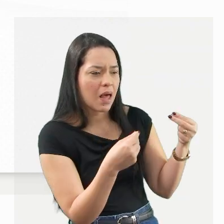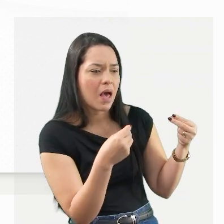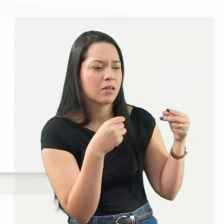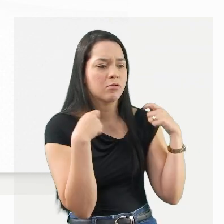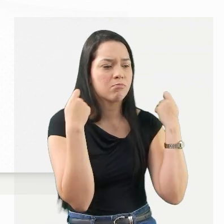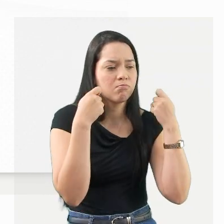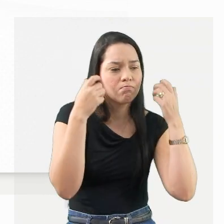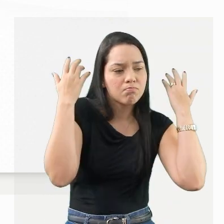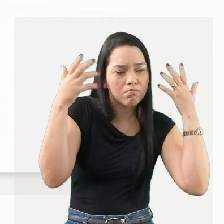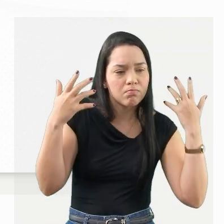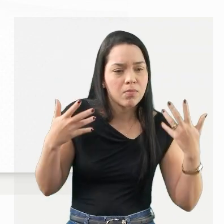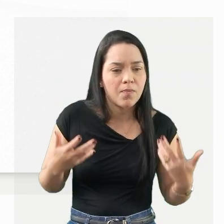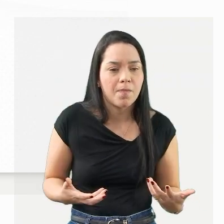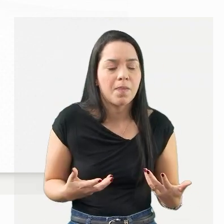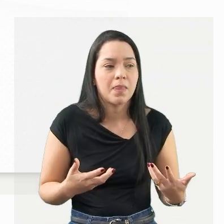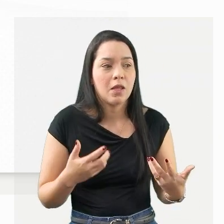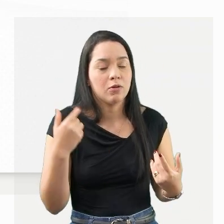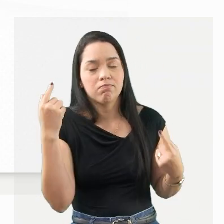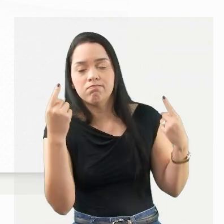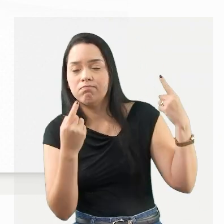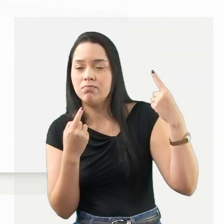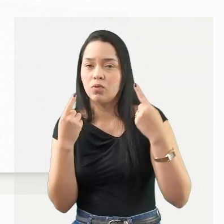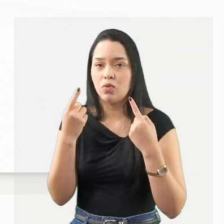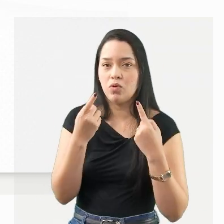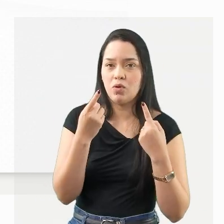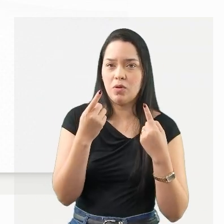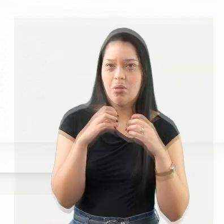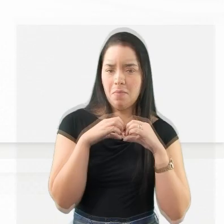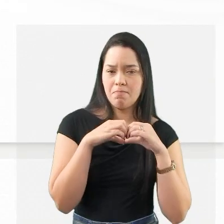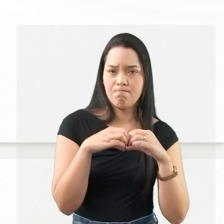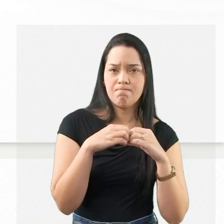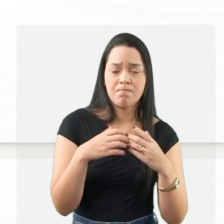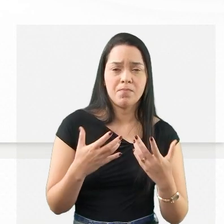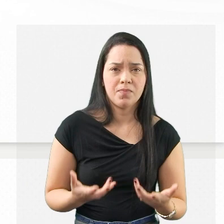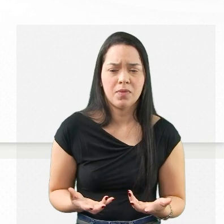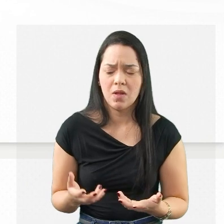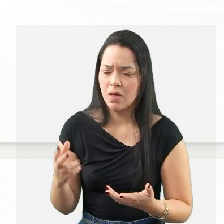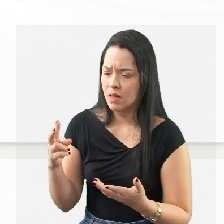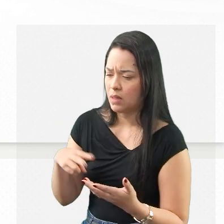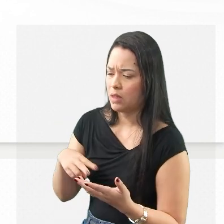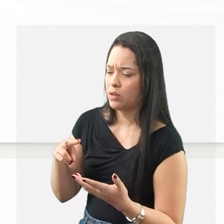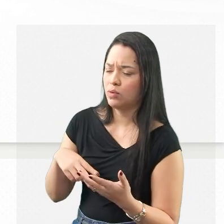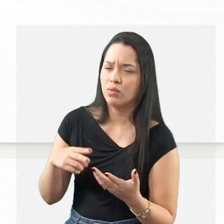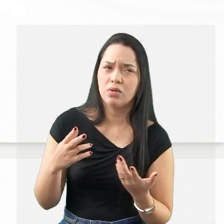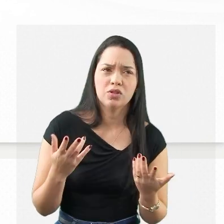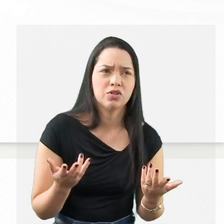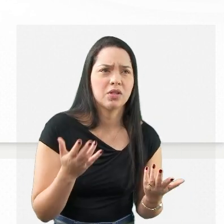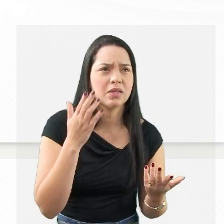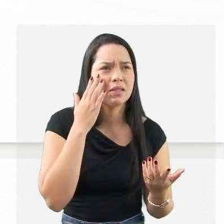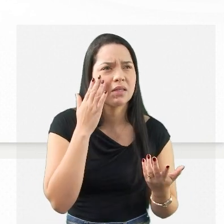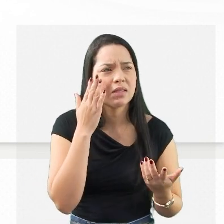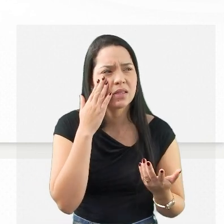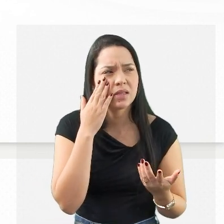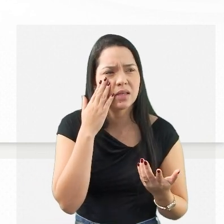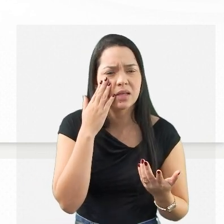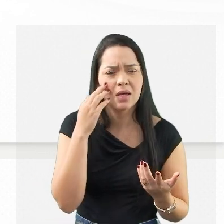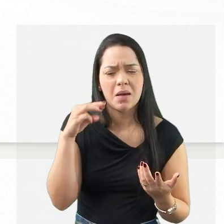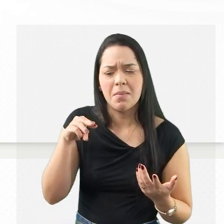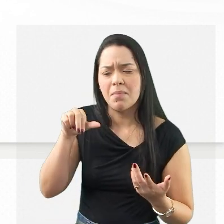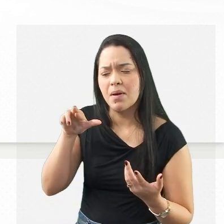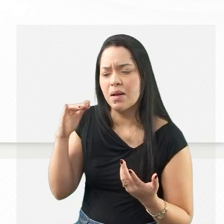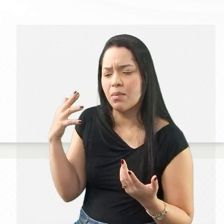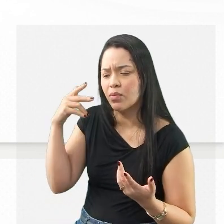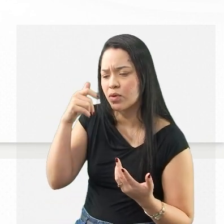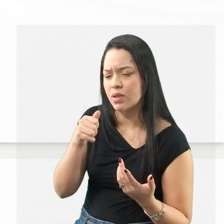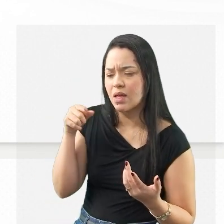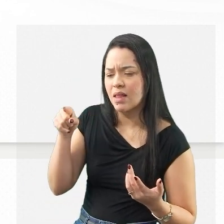broches e fitas me fazem enlouquecer. Então, quando a gente começa a fazer a leitura, a gente já começa a entender, será que Maria Bonita é